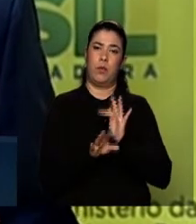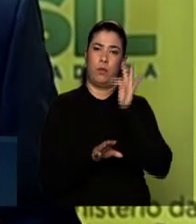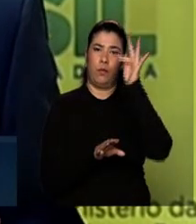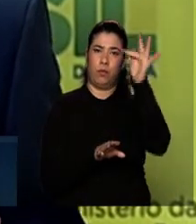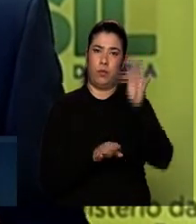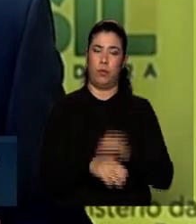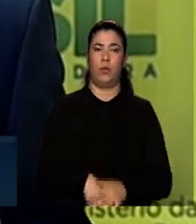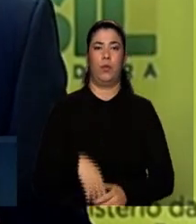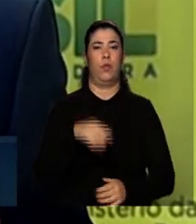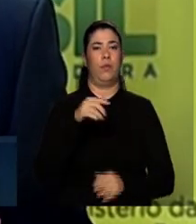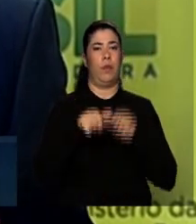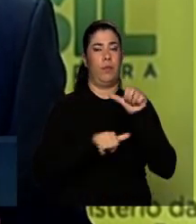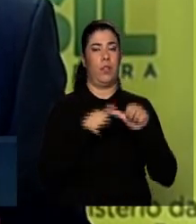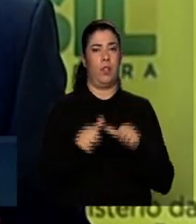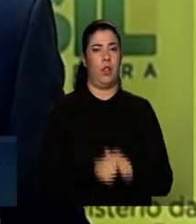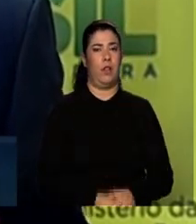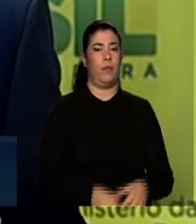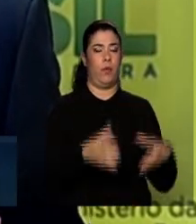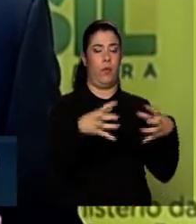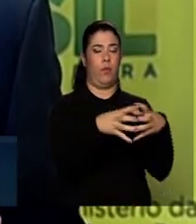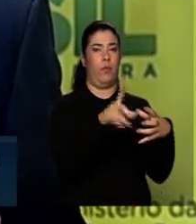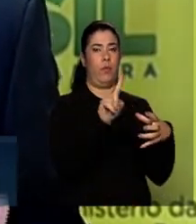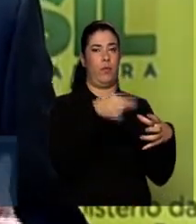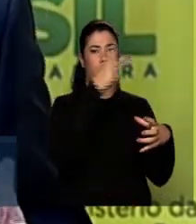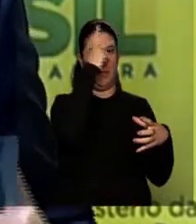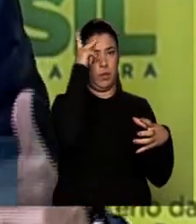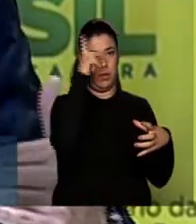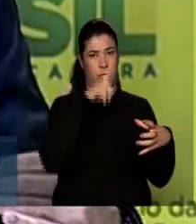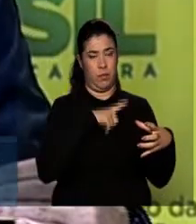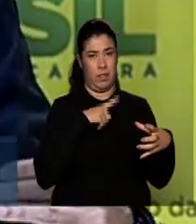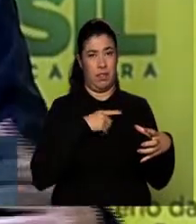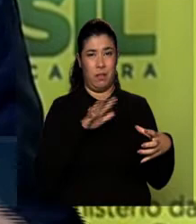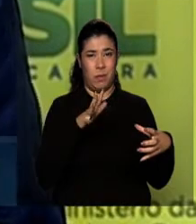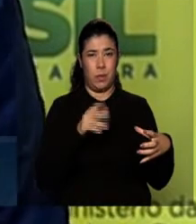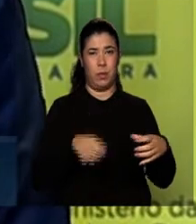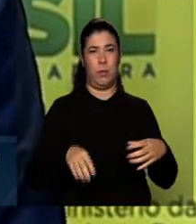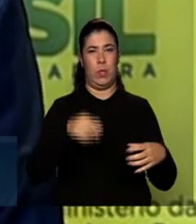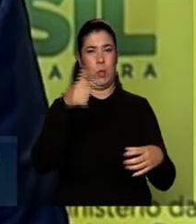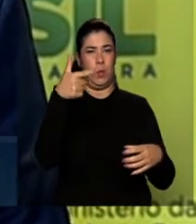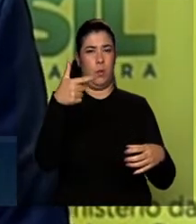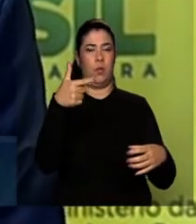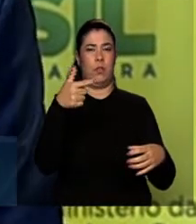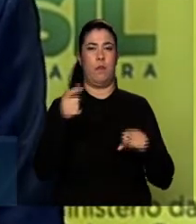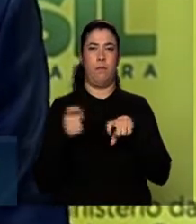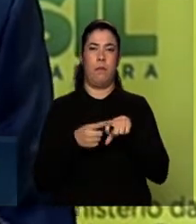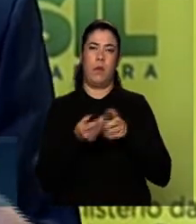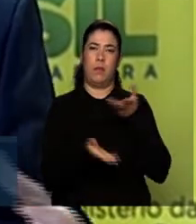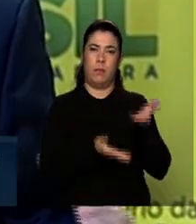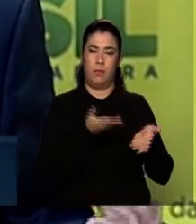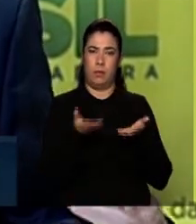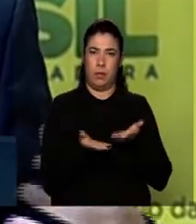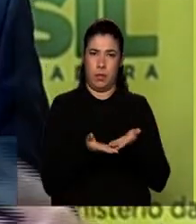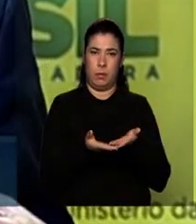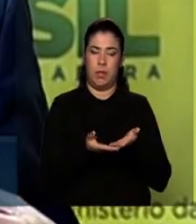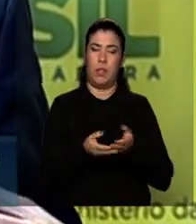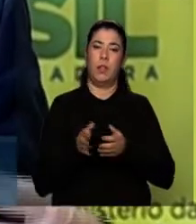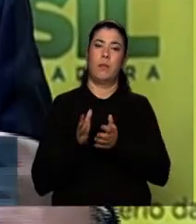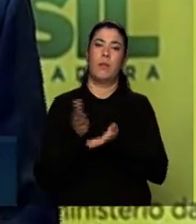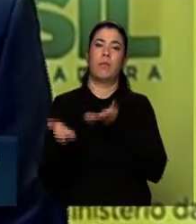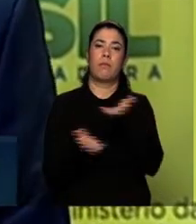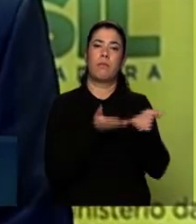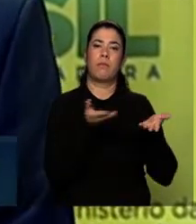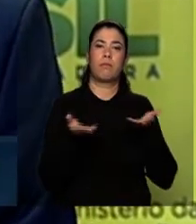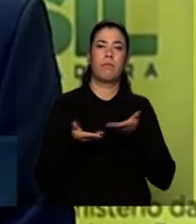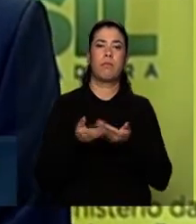2,7 médicos por 1.000 habitantes, o que significará ampliar com uma distribuição adequada por todo o país e